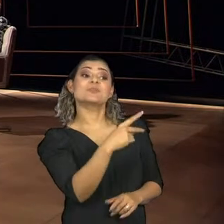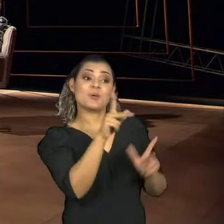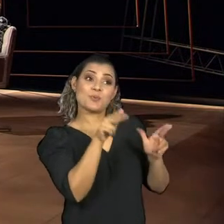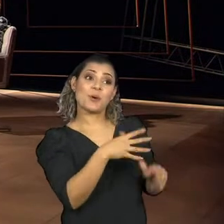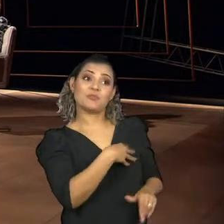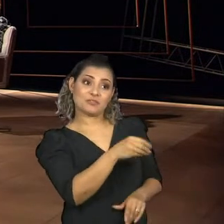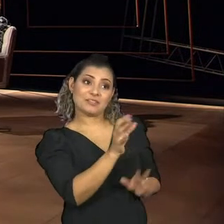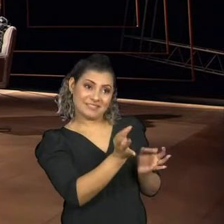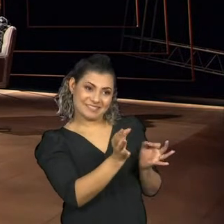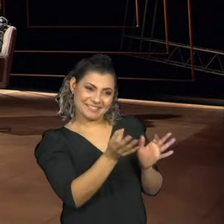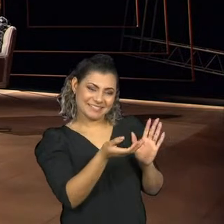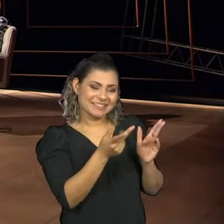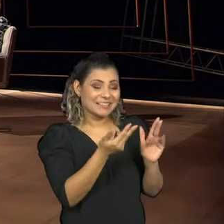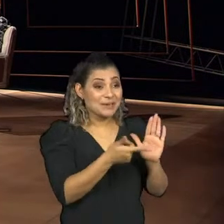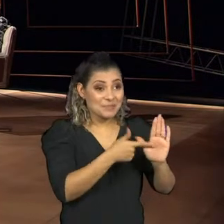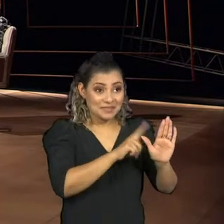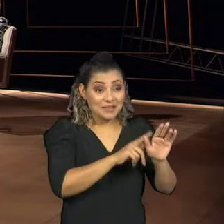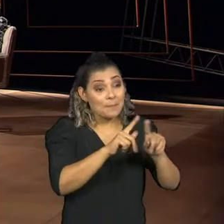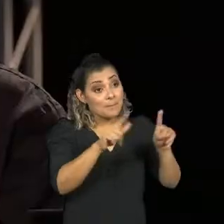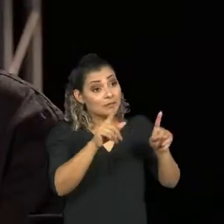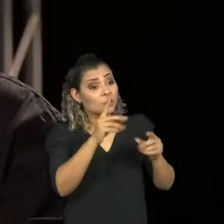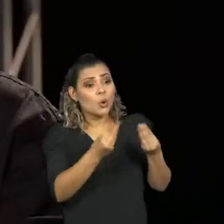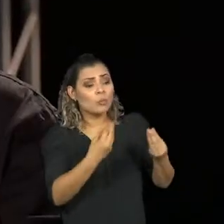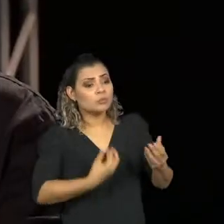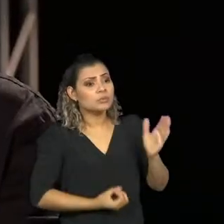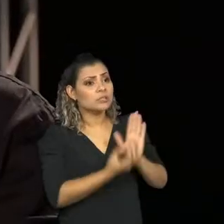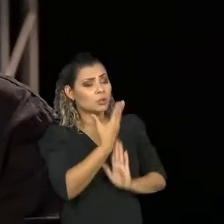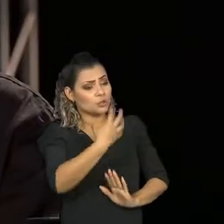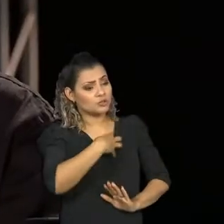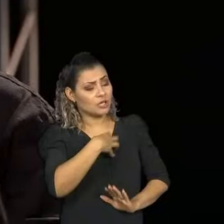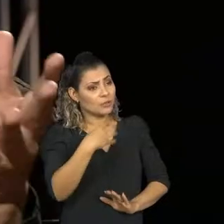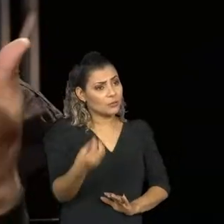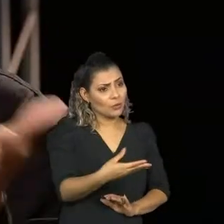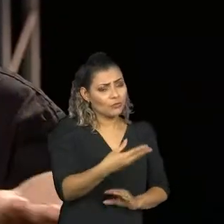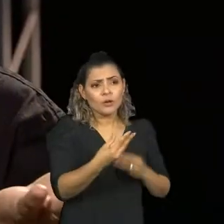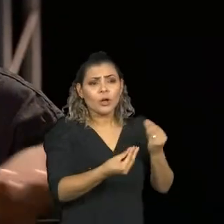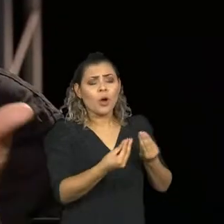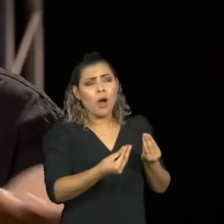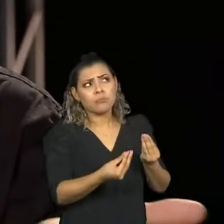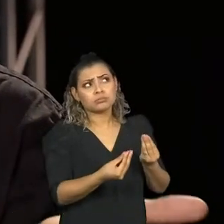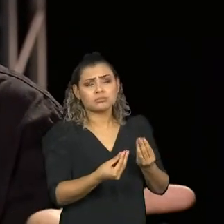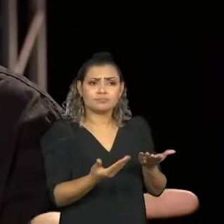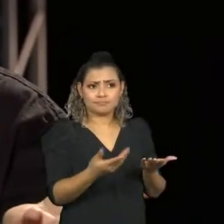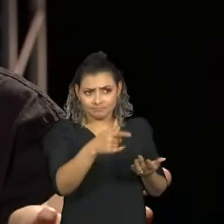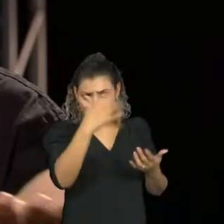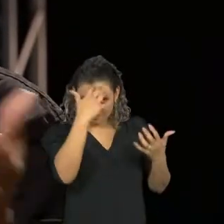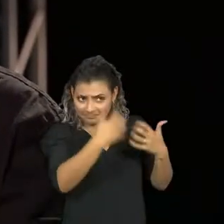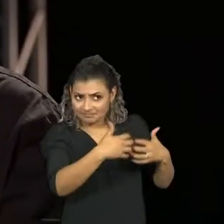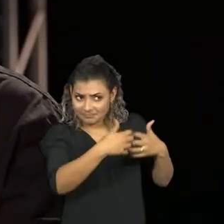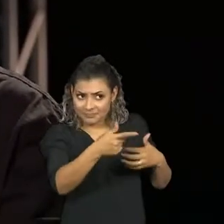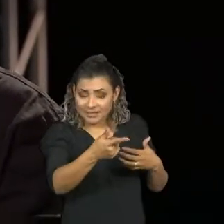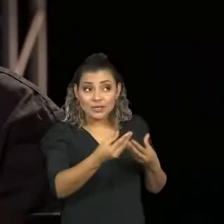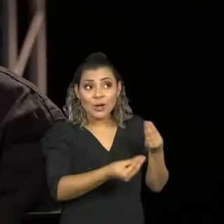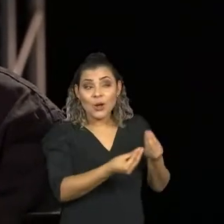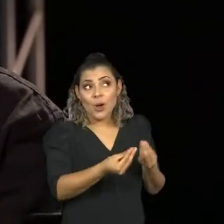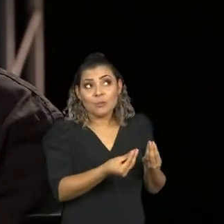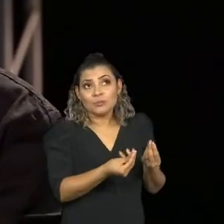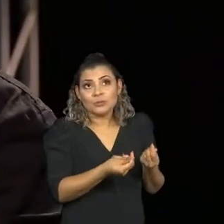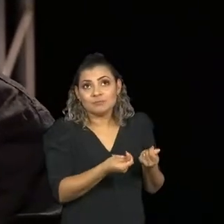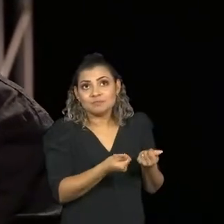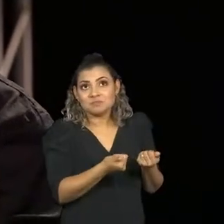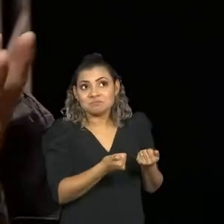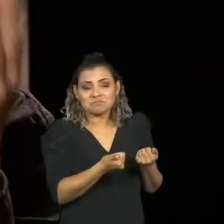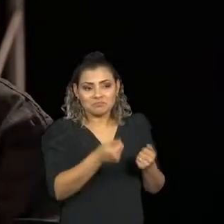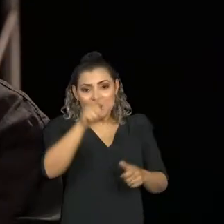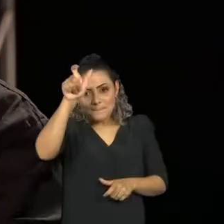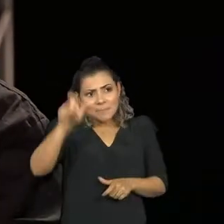surgiu, primeiro, como é que surgiu esse formato e depois como é, a pergunta subsequente, claro, lógica, como é que é compor